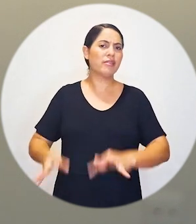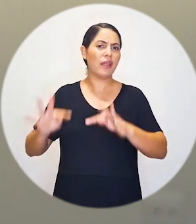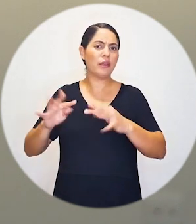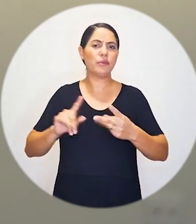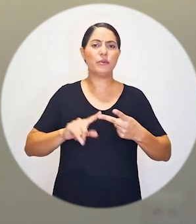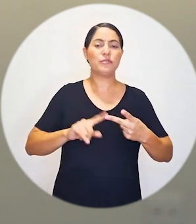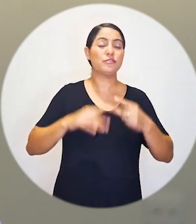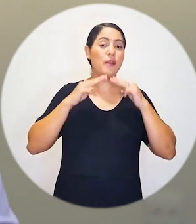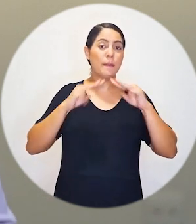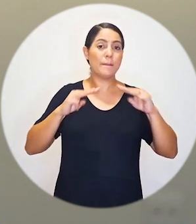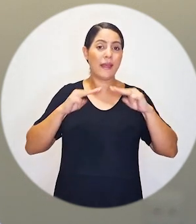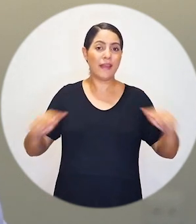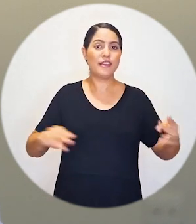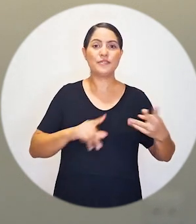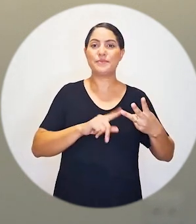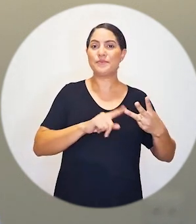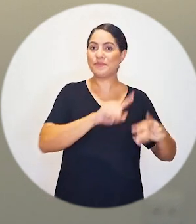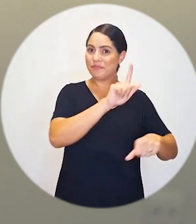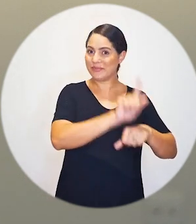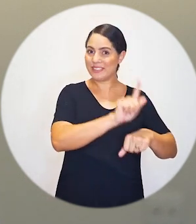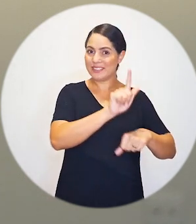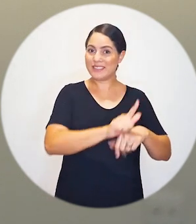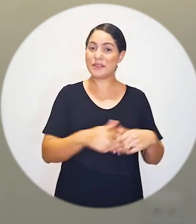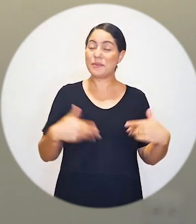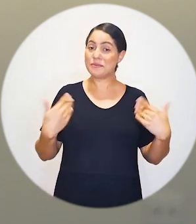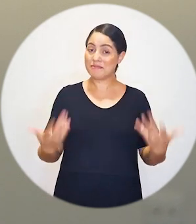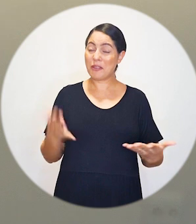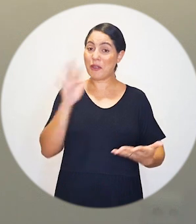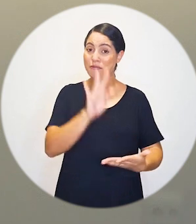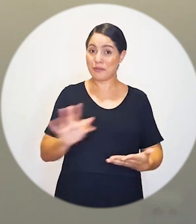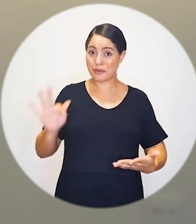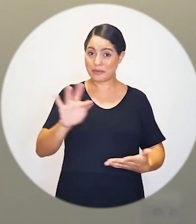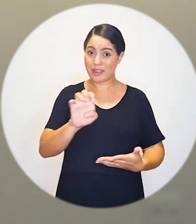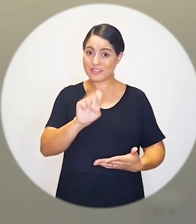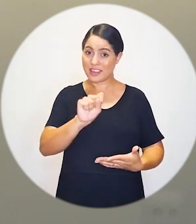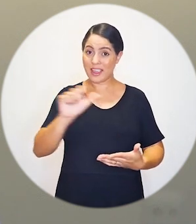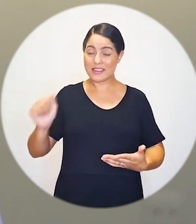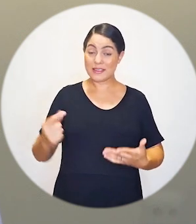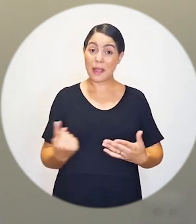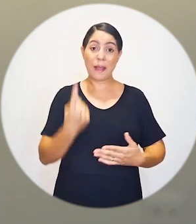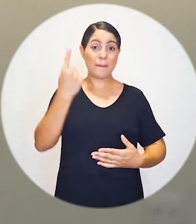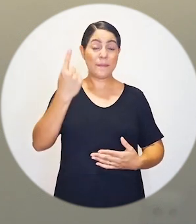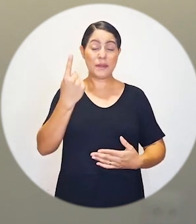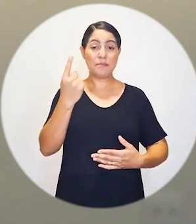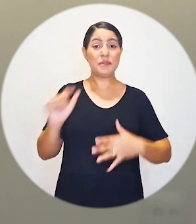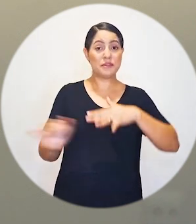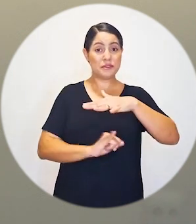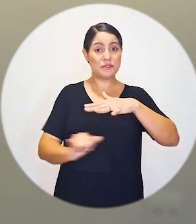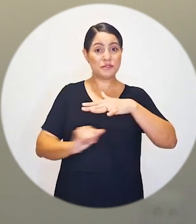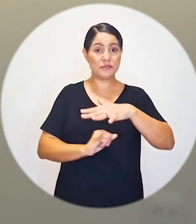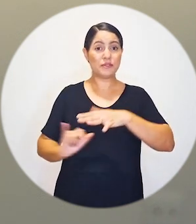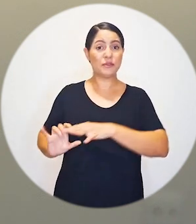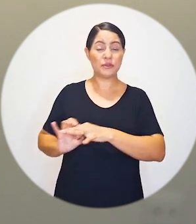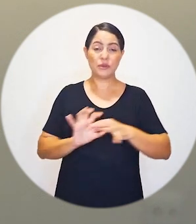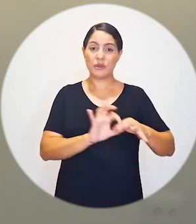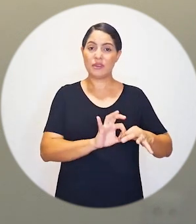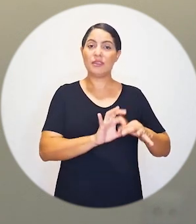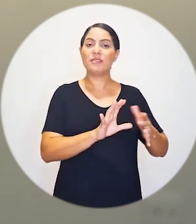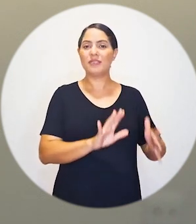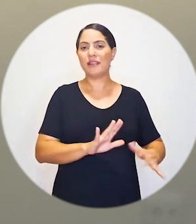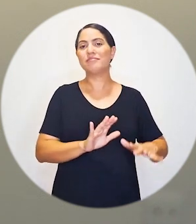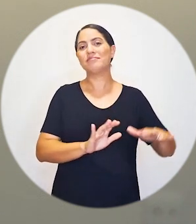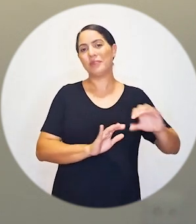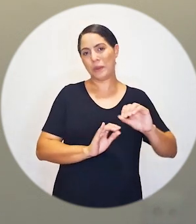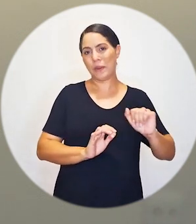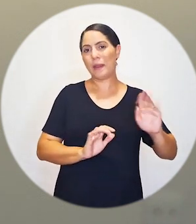tecnologia, marketing e gestão. A faculdade surge como a primeira instituição de ensino superior no país vinculada a uma